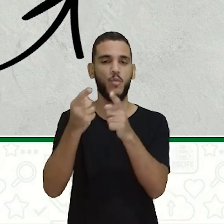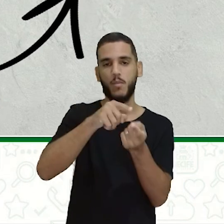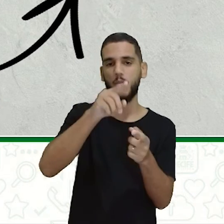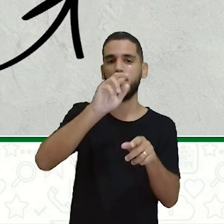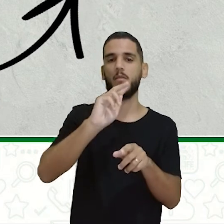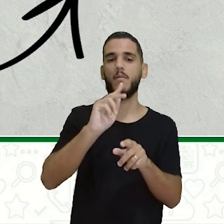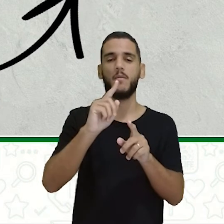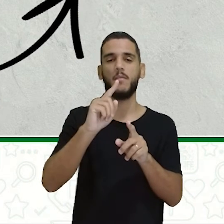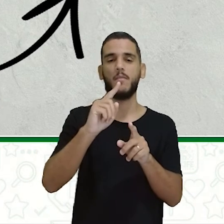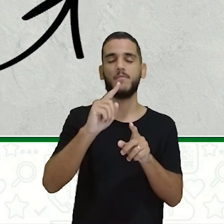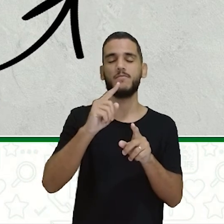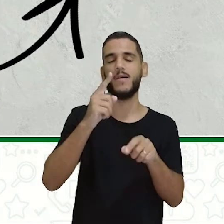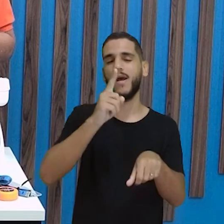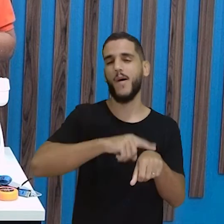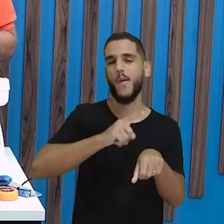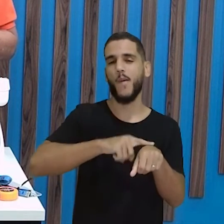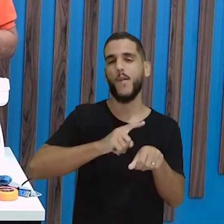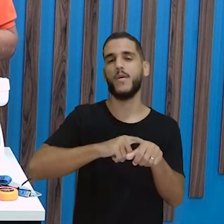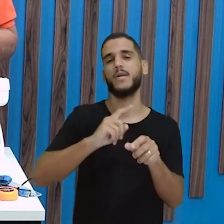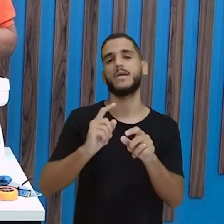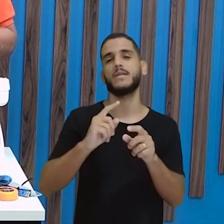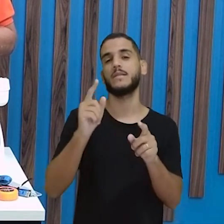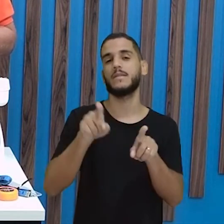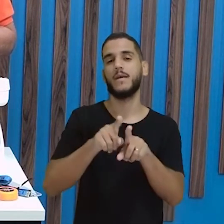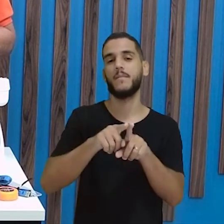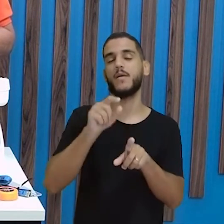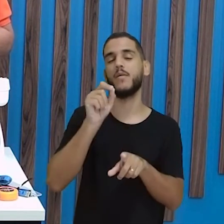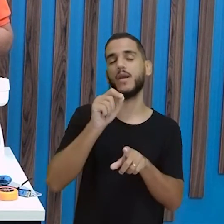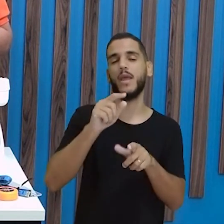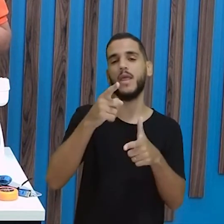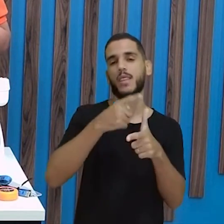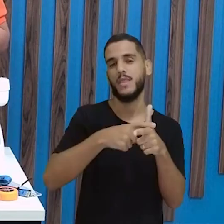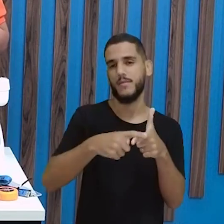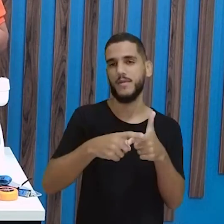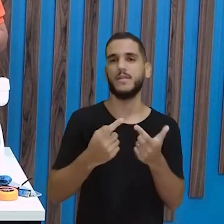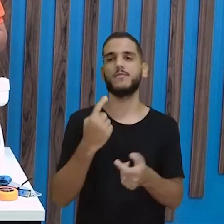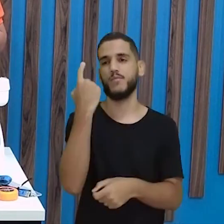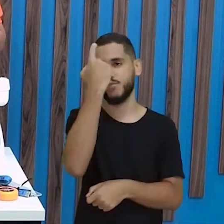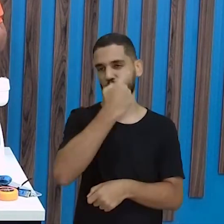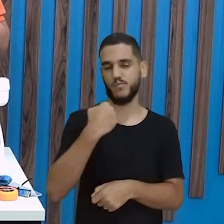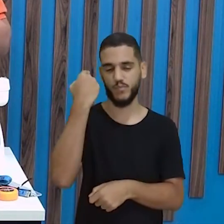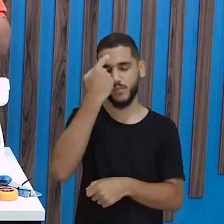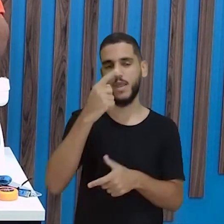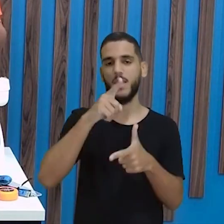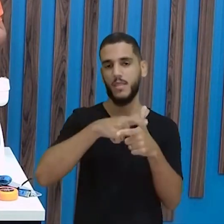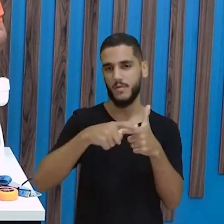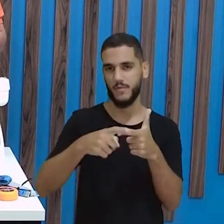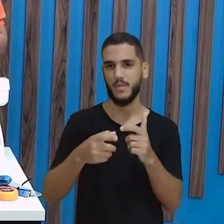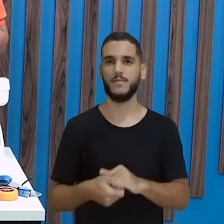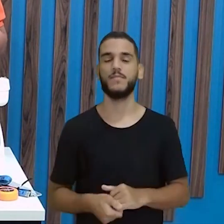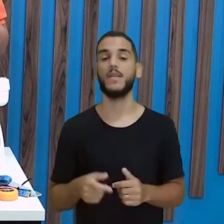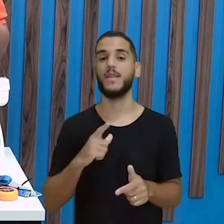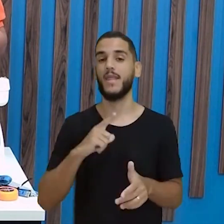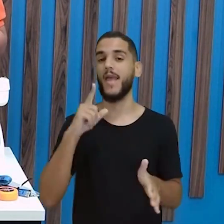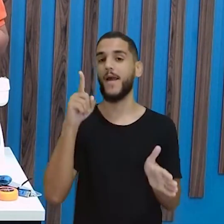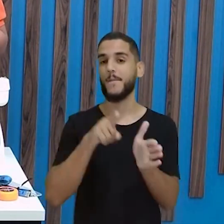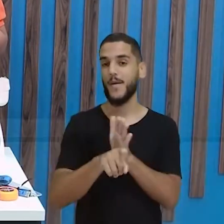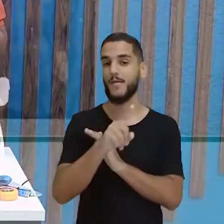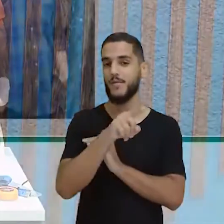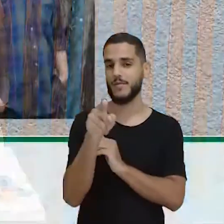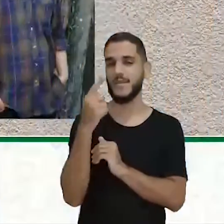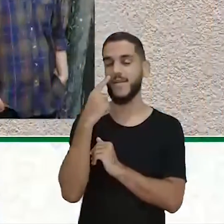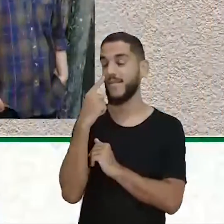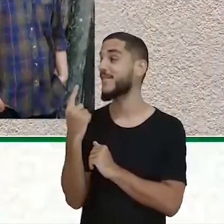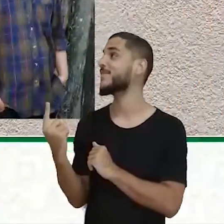também divide, certo? E o problema que eu trouxe para vocês, né, para a gente envolver isso aí, está